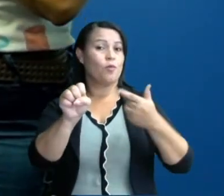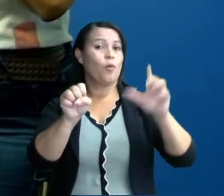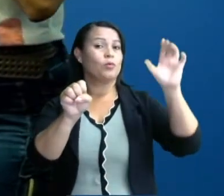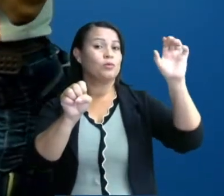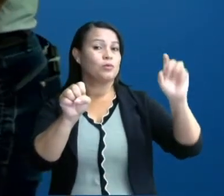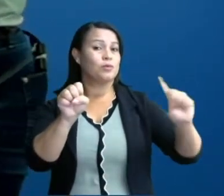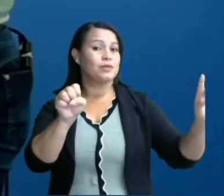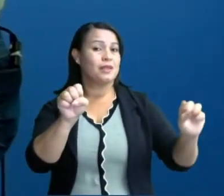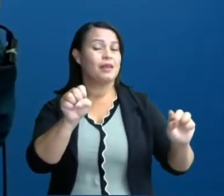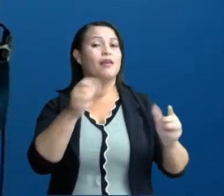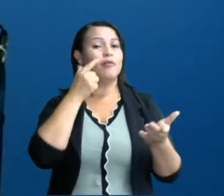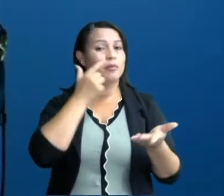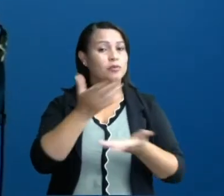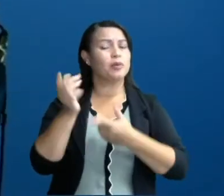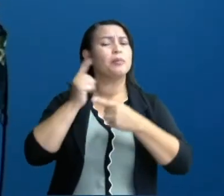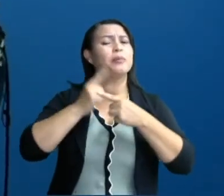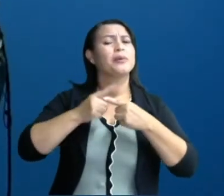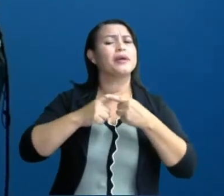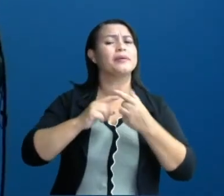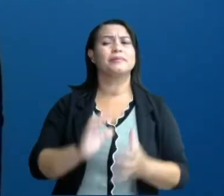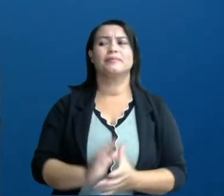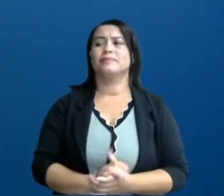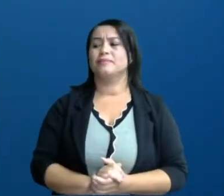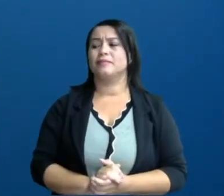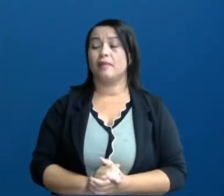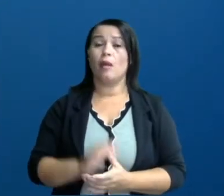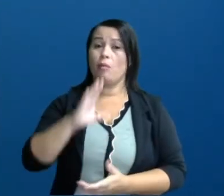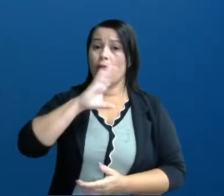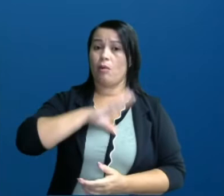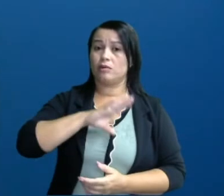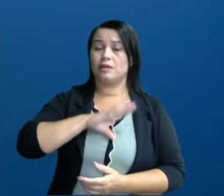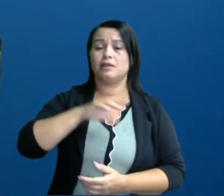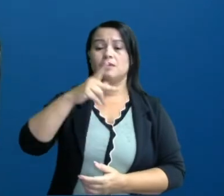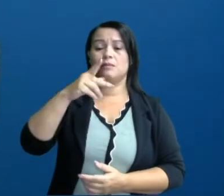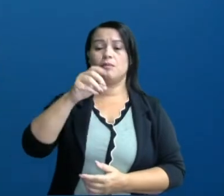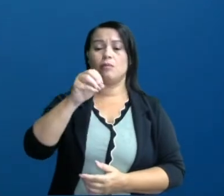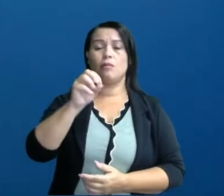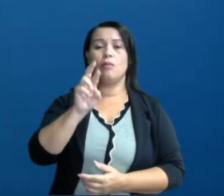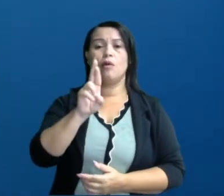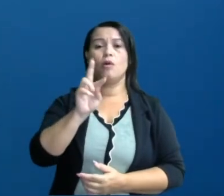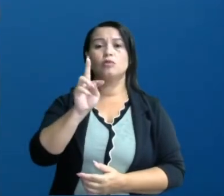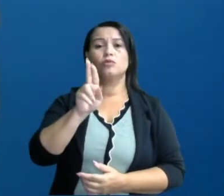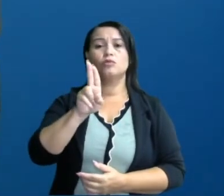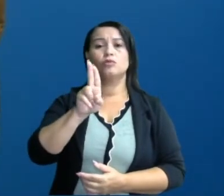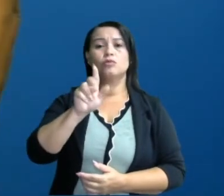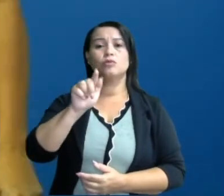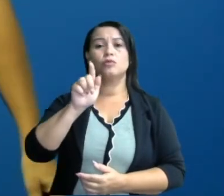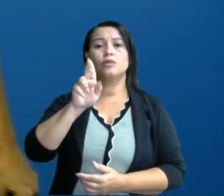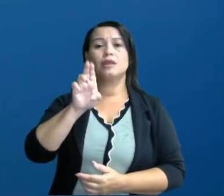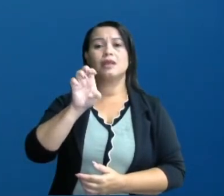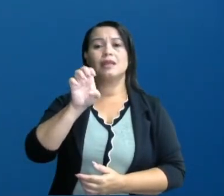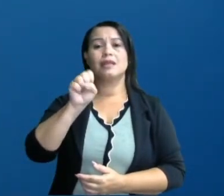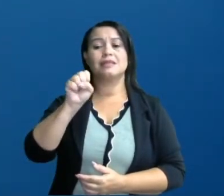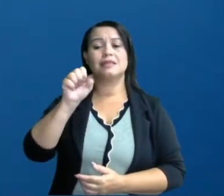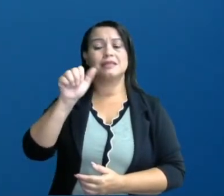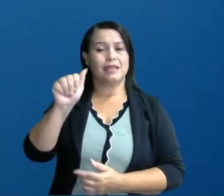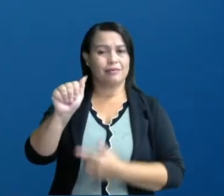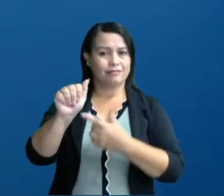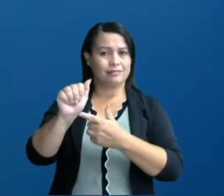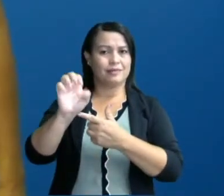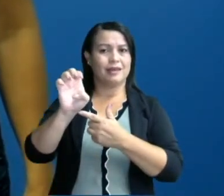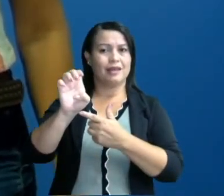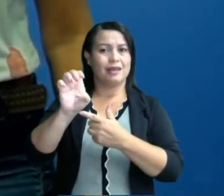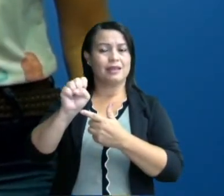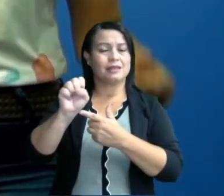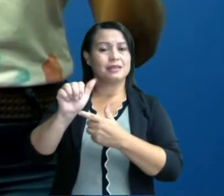S. Vamos ver por que será, né? Português, ó. O finalzinho dela ali é